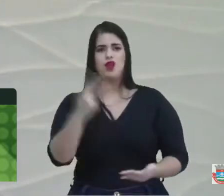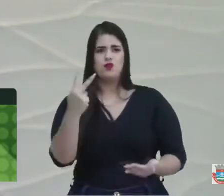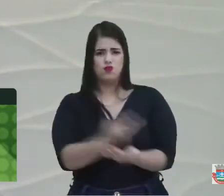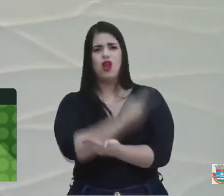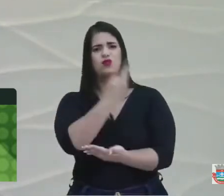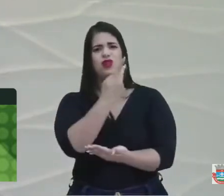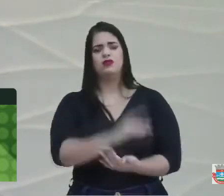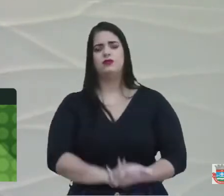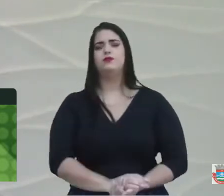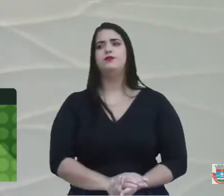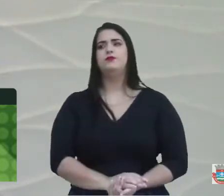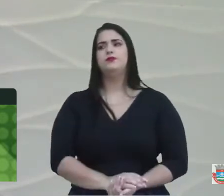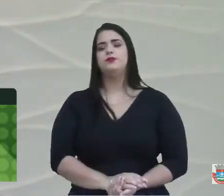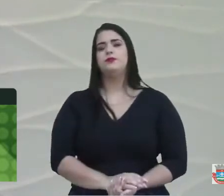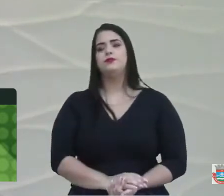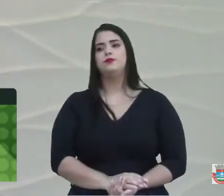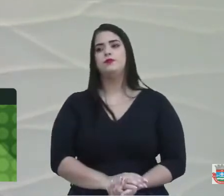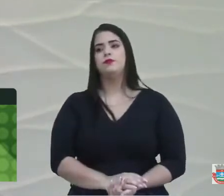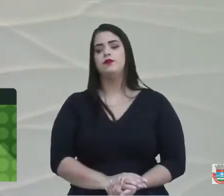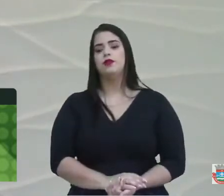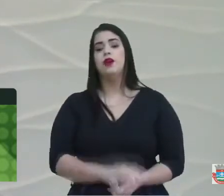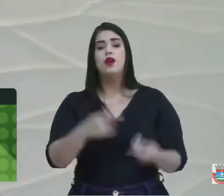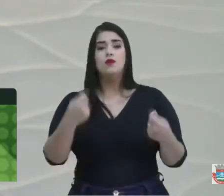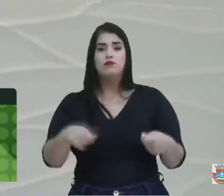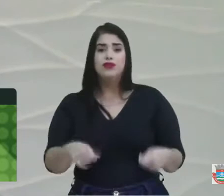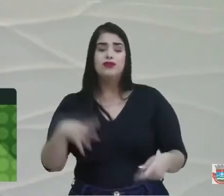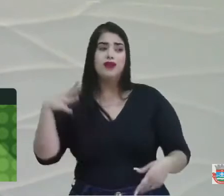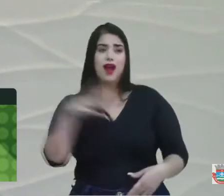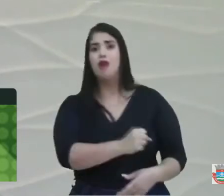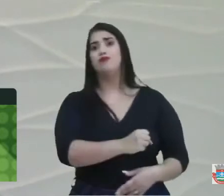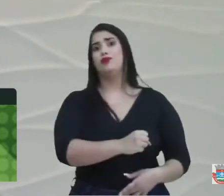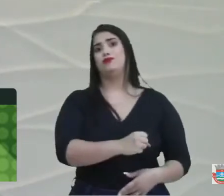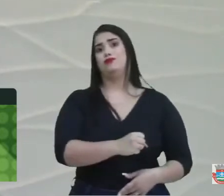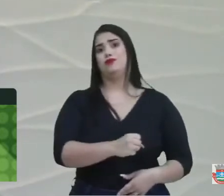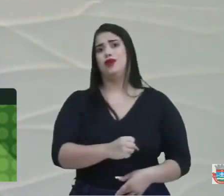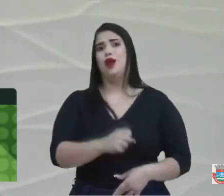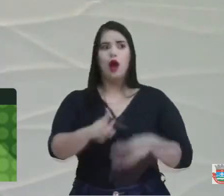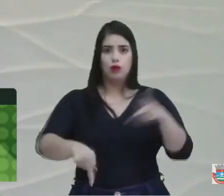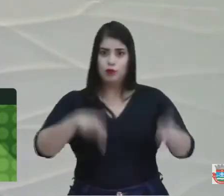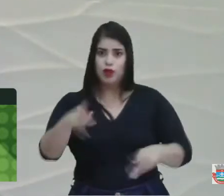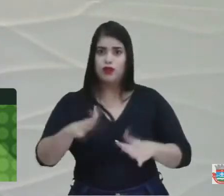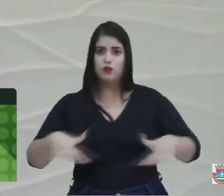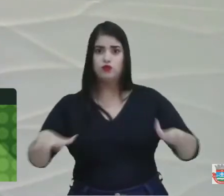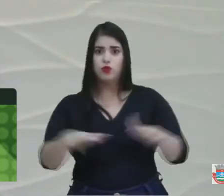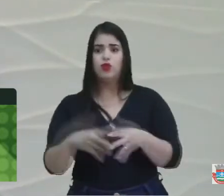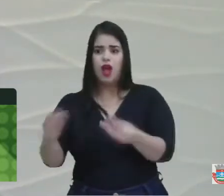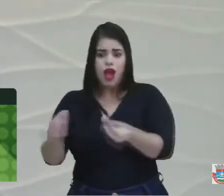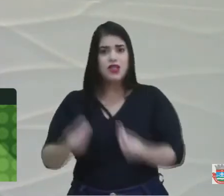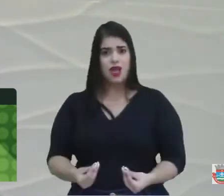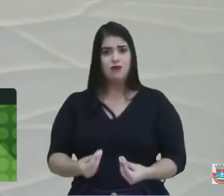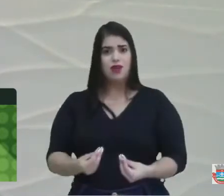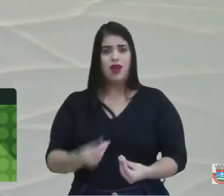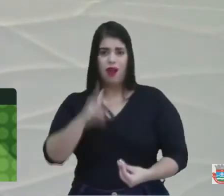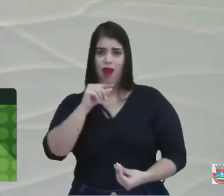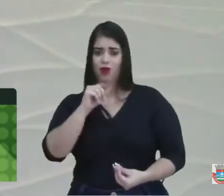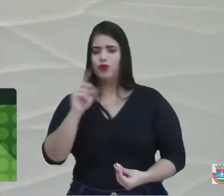aí na medida do possível. Infelizmente, não chega a atender toda a população, mas eu peguei aqui alguns dados, que além